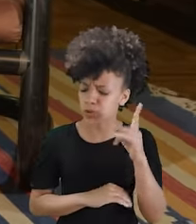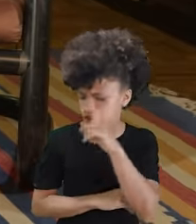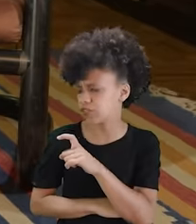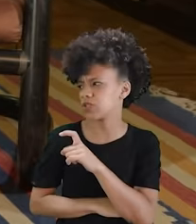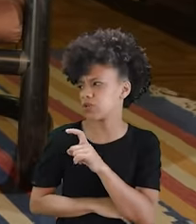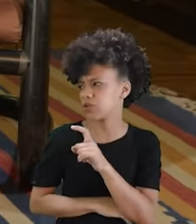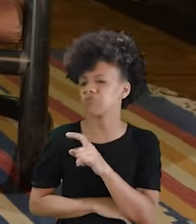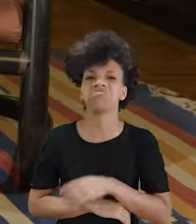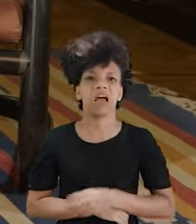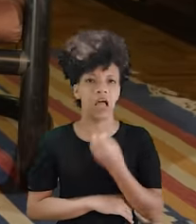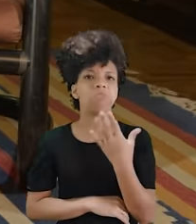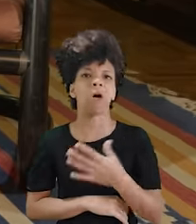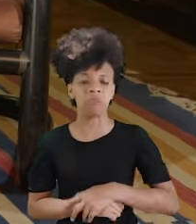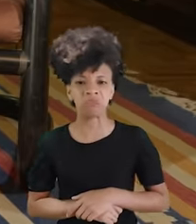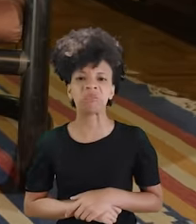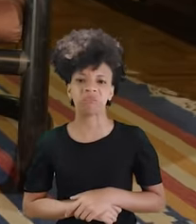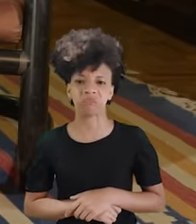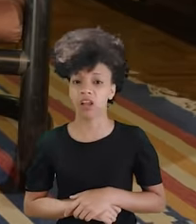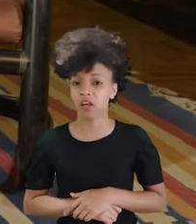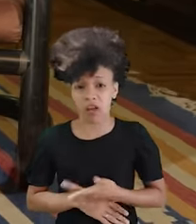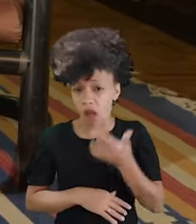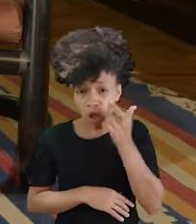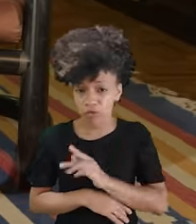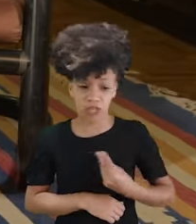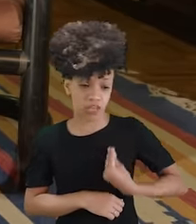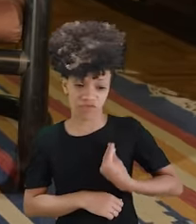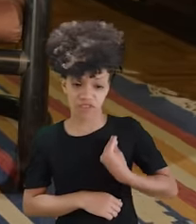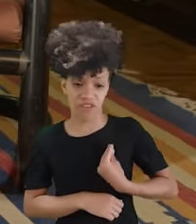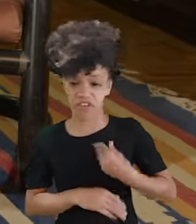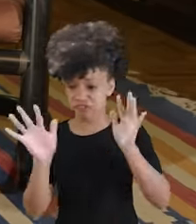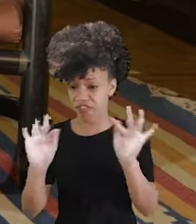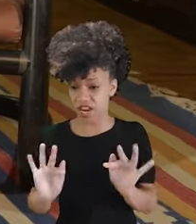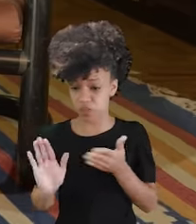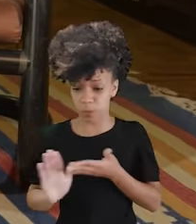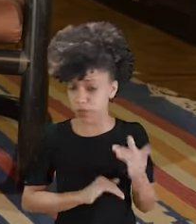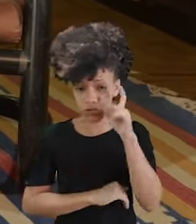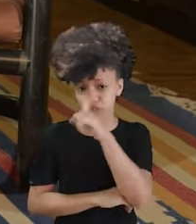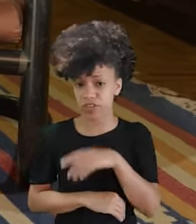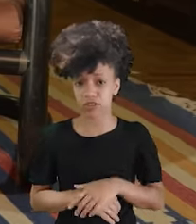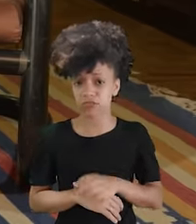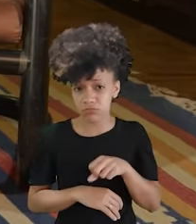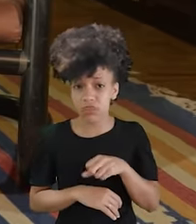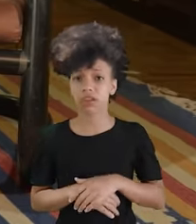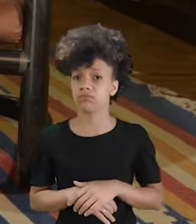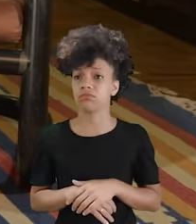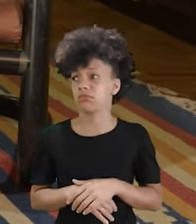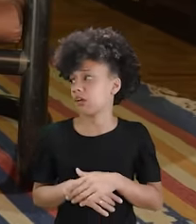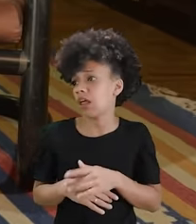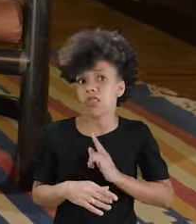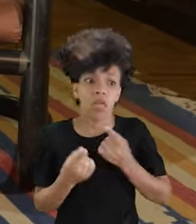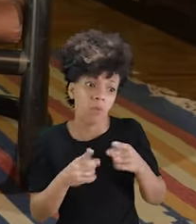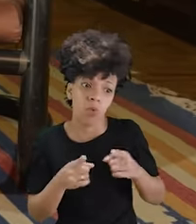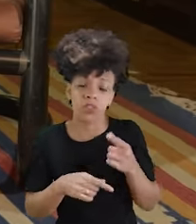eles têm uma ele tem eles têm uma isso é bom a gente consegue verdade é real consegue